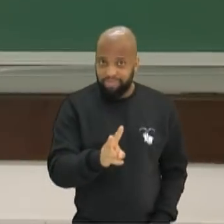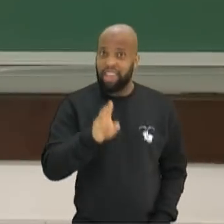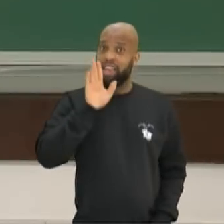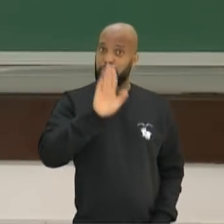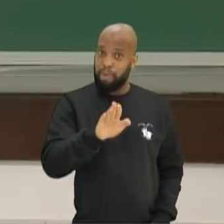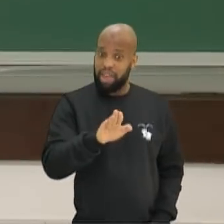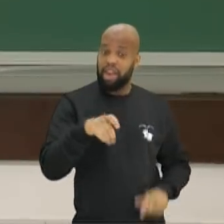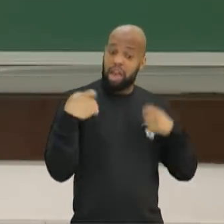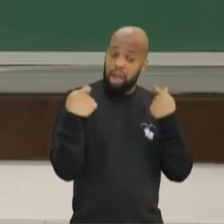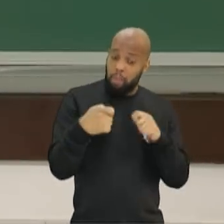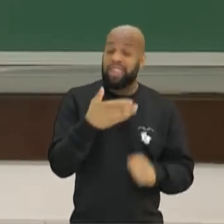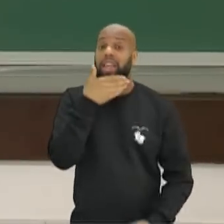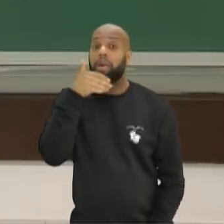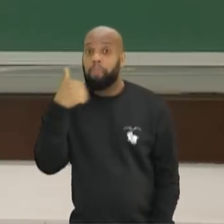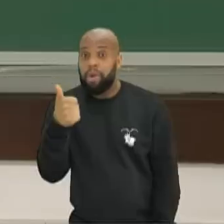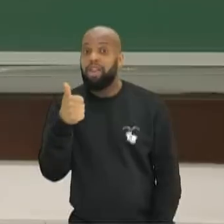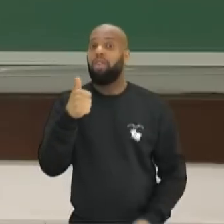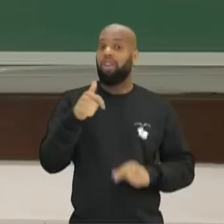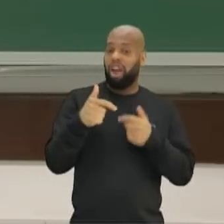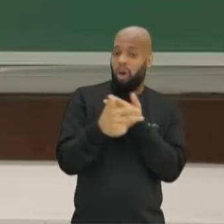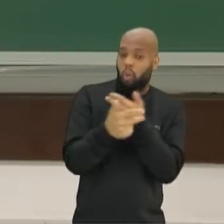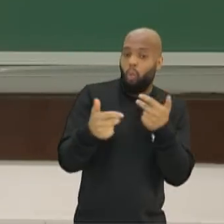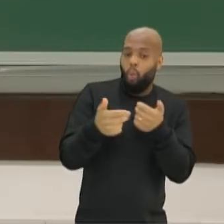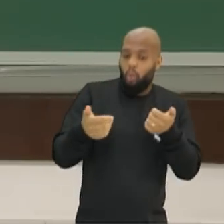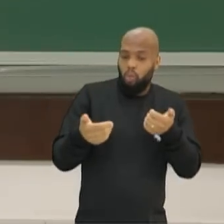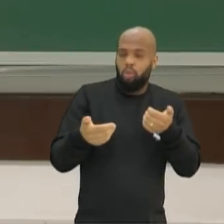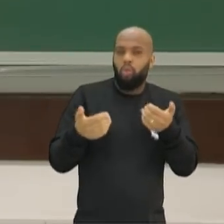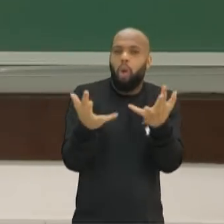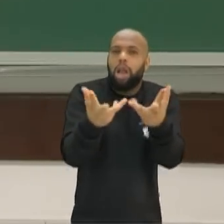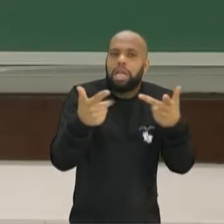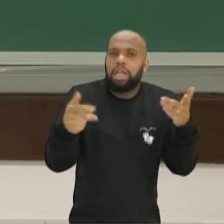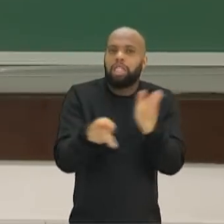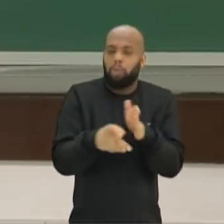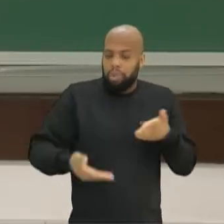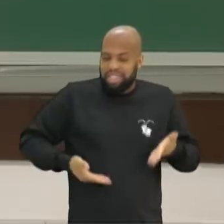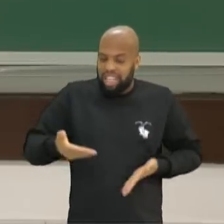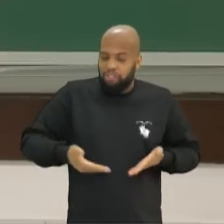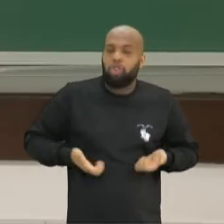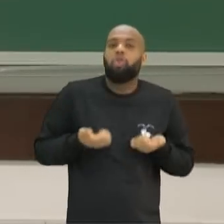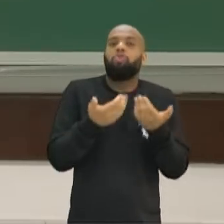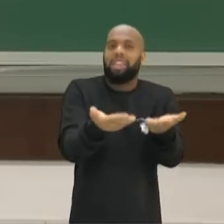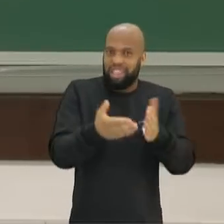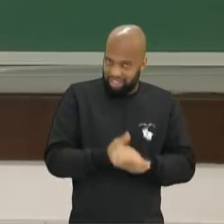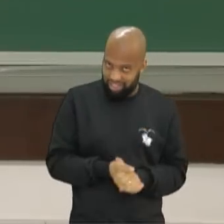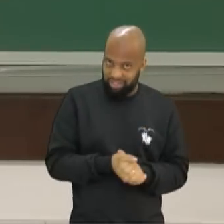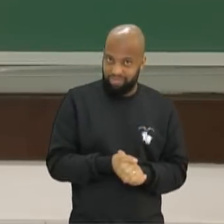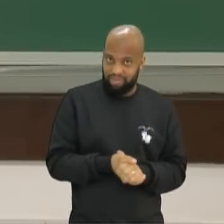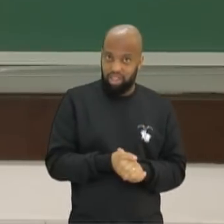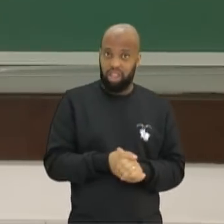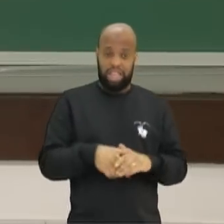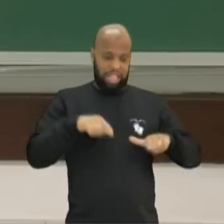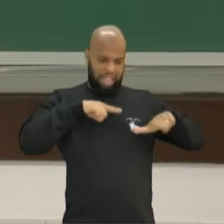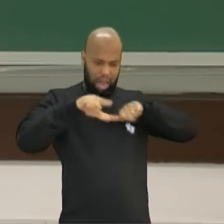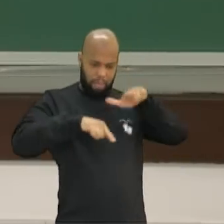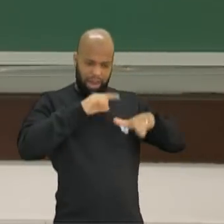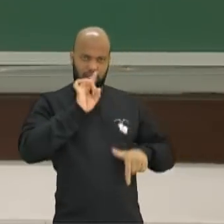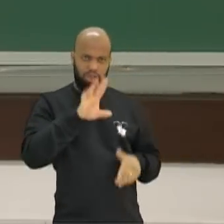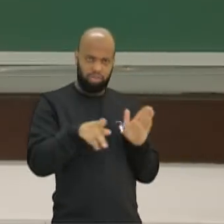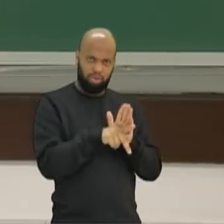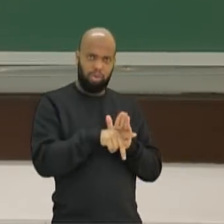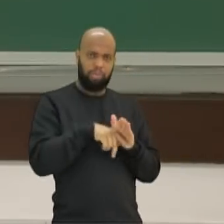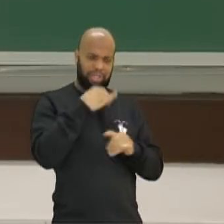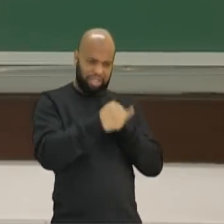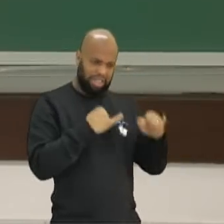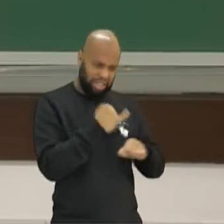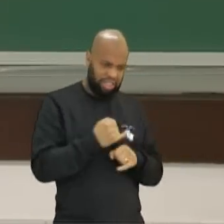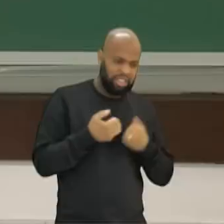não melhorar os serviços. E quando ele fala serviços, ele não está falando somente do serviço de internet. Ele